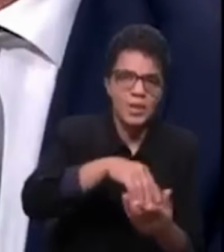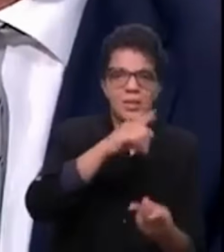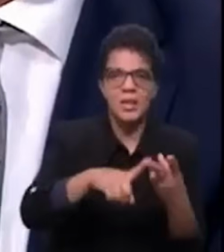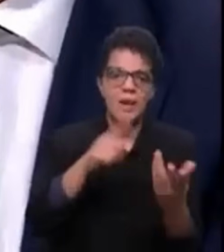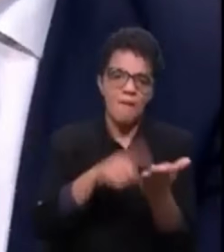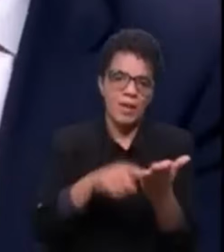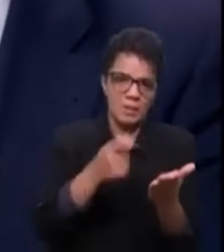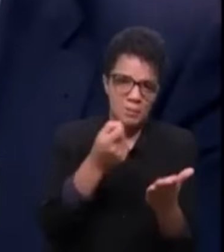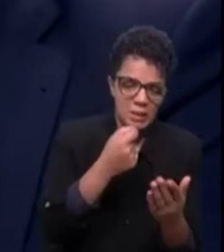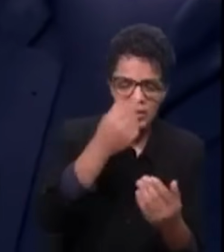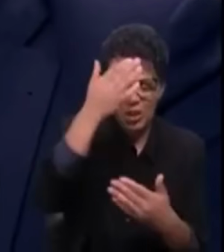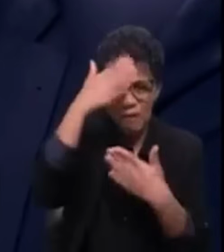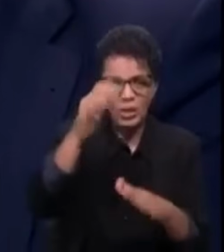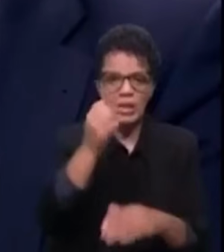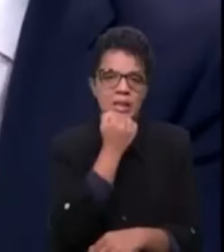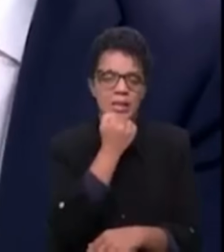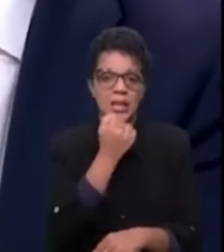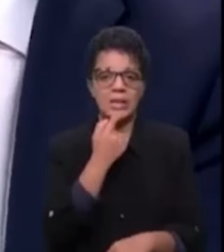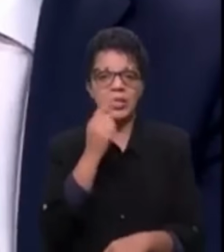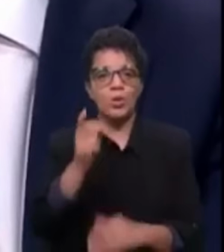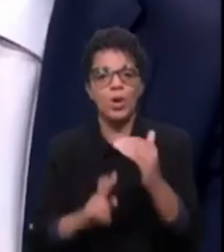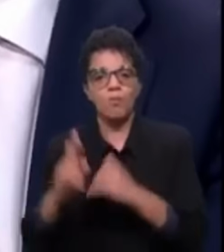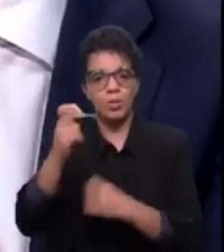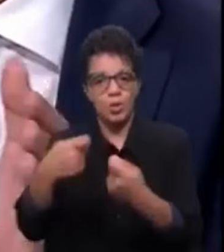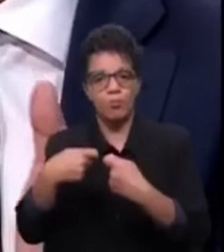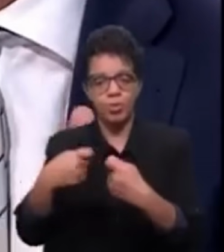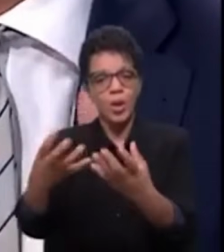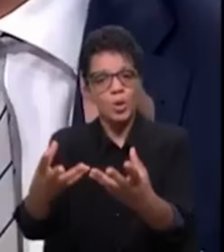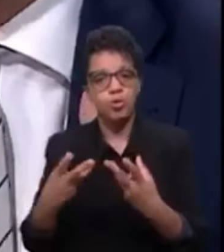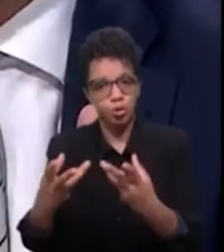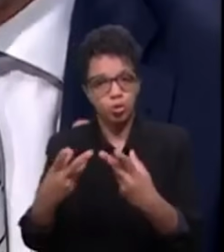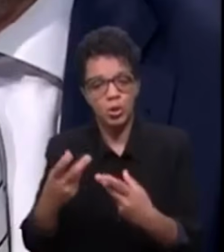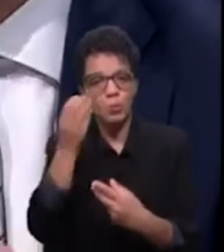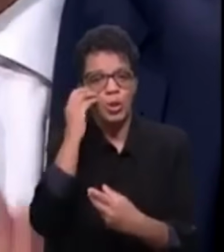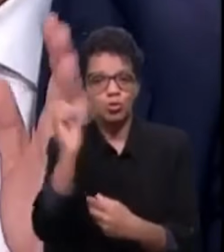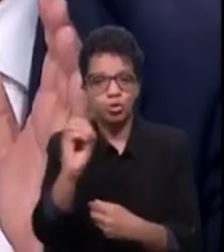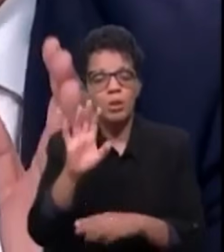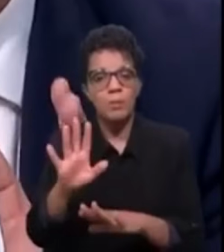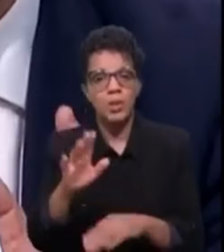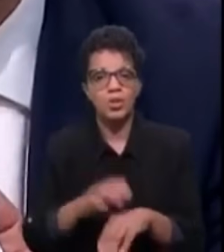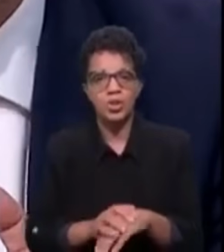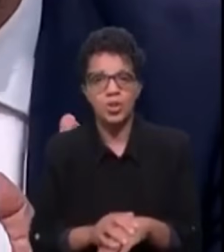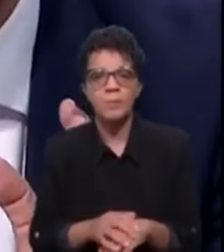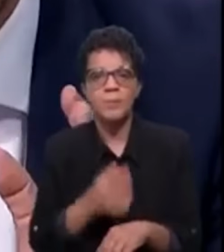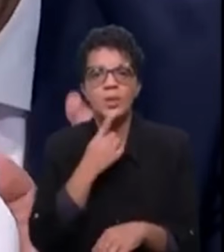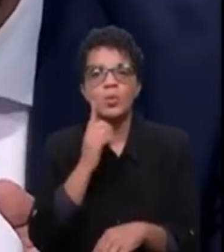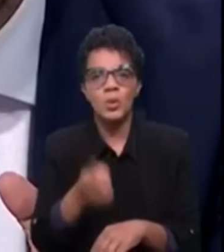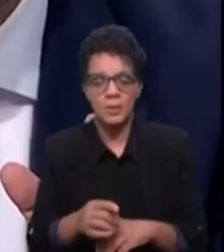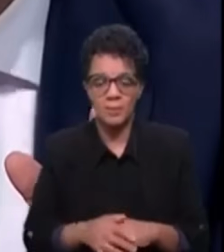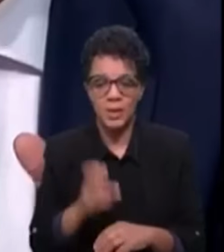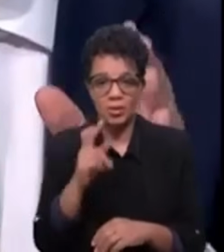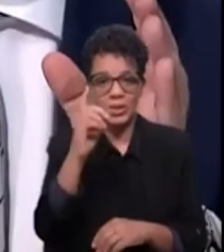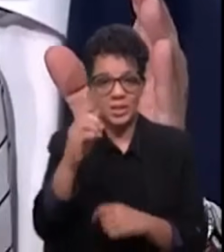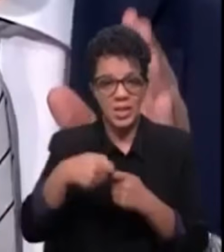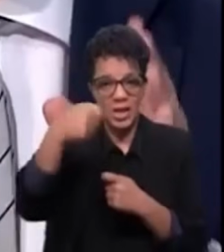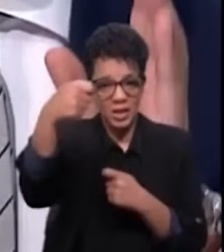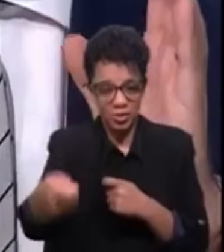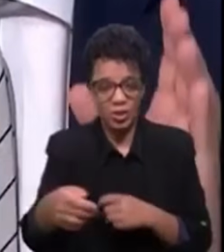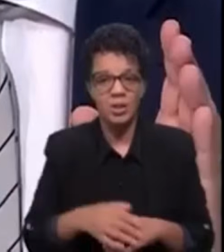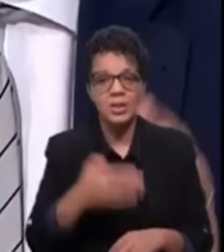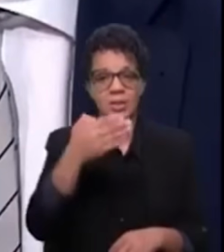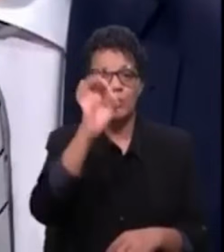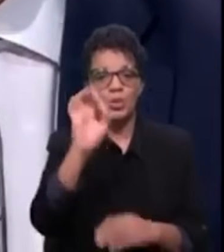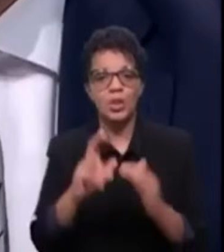medicamentos ria-se do que quiser significa um aumento contas que o Luís monego não fez mas eu vou-lhe ajudar a faz significa em 6 anos um aumento de